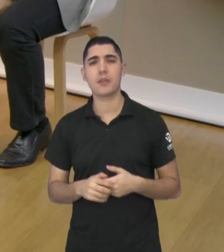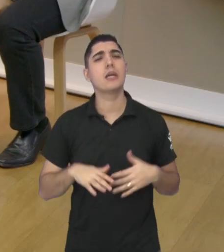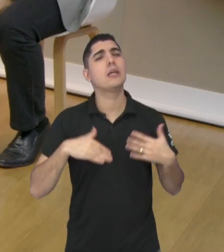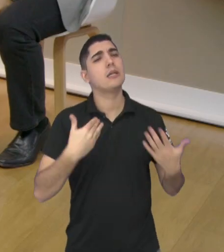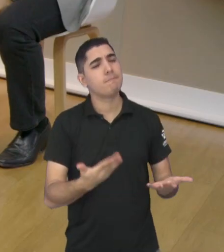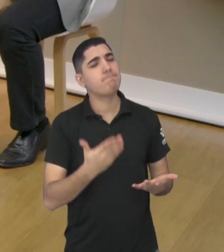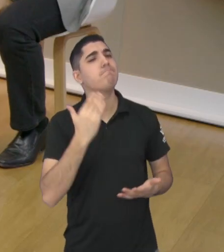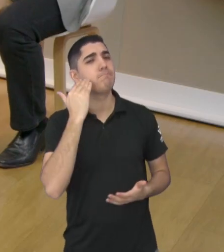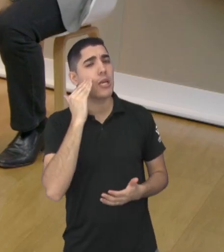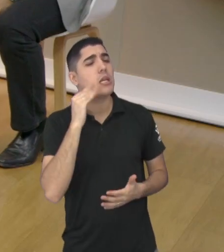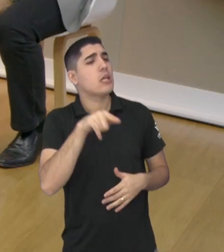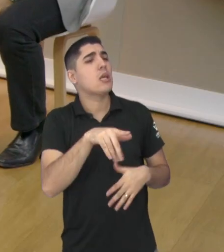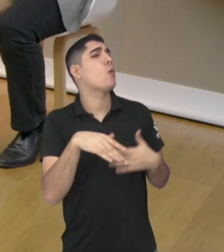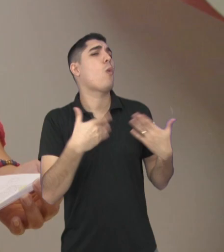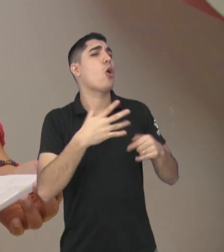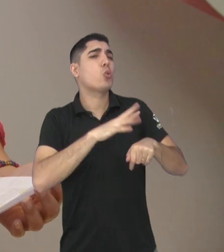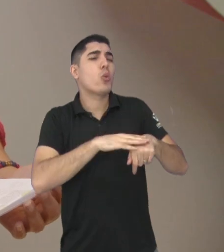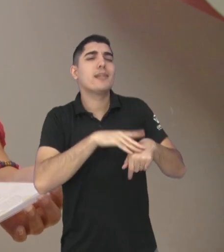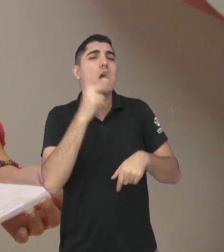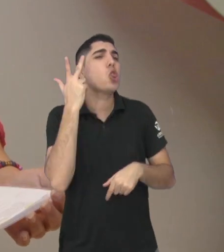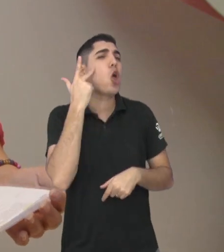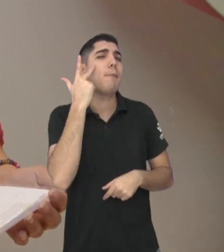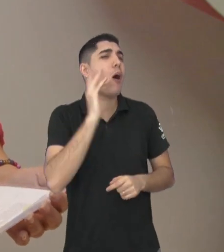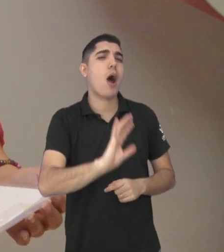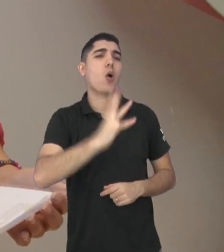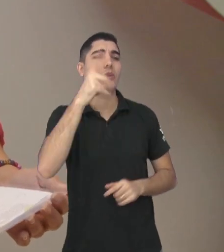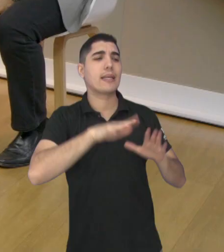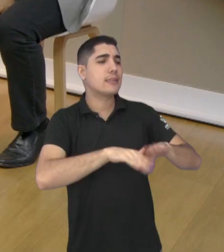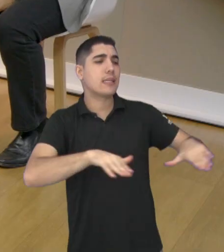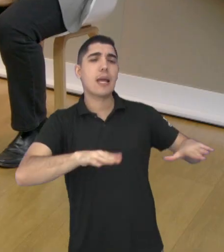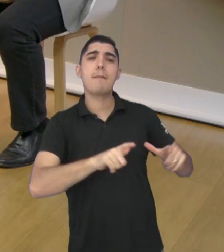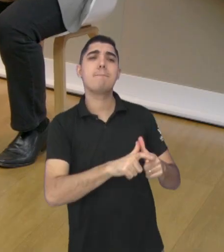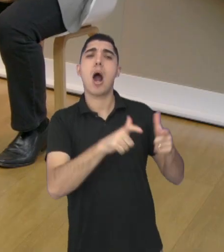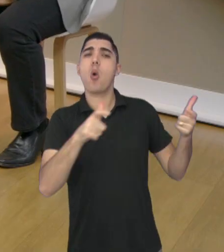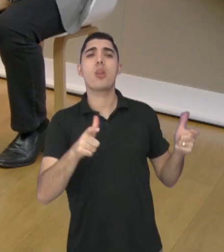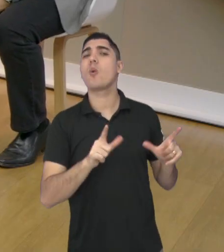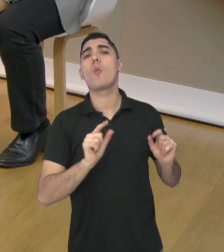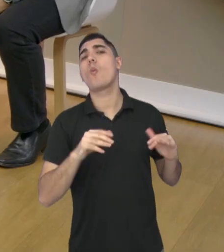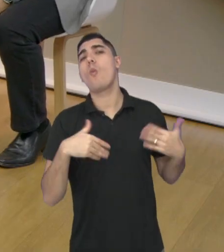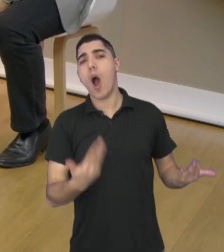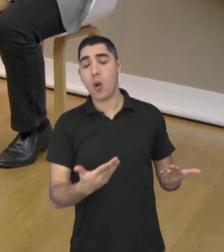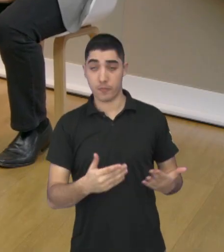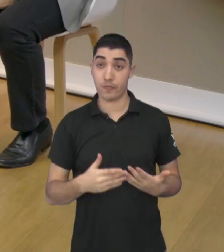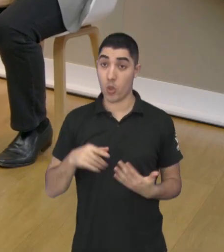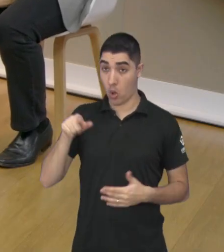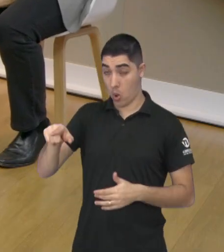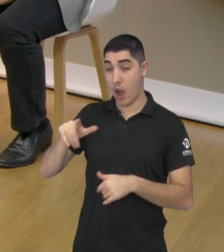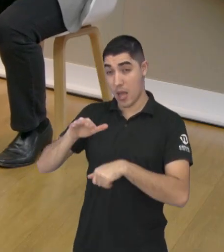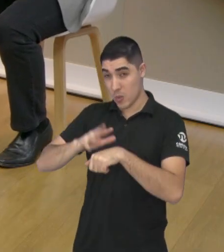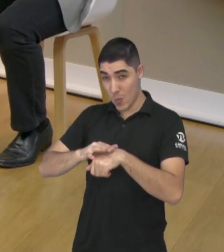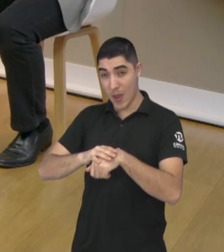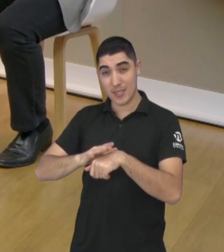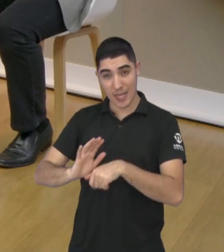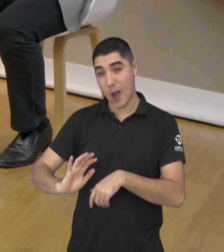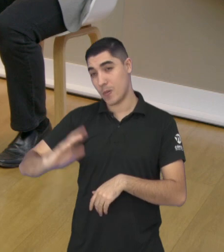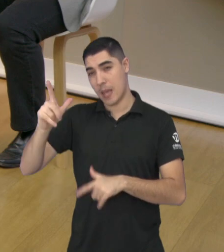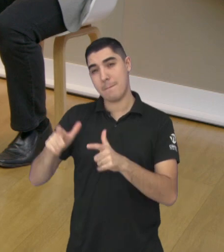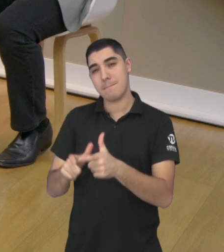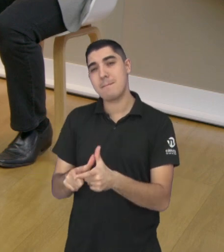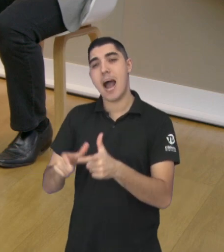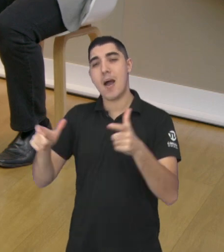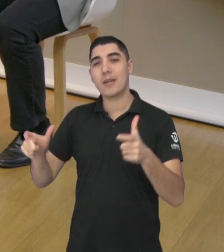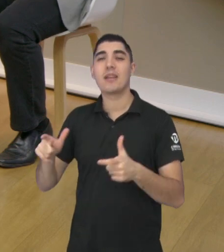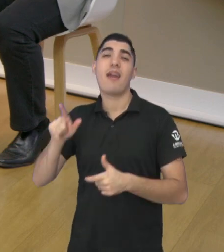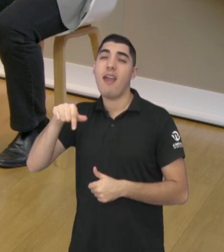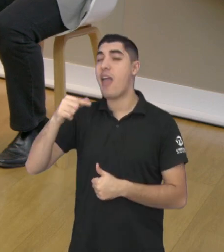são as doenças virais mais comuns da infância? De maneira geral, as doenças mais importantes são todas elas